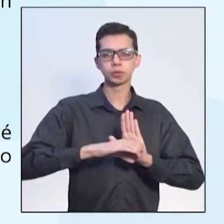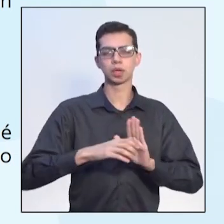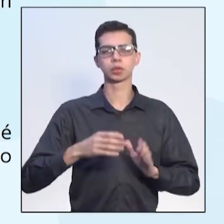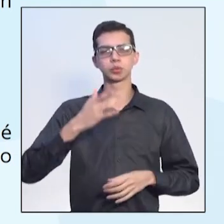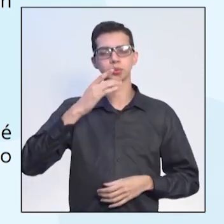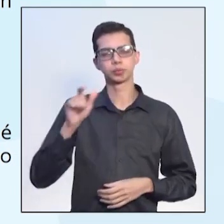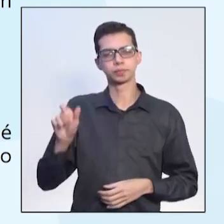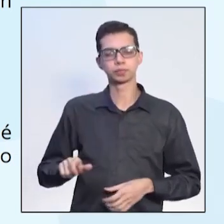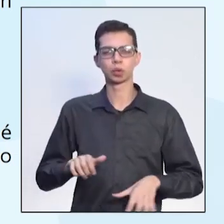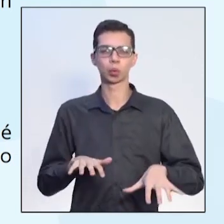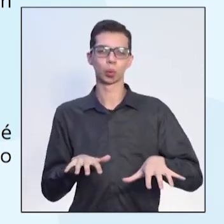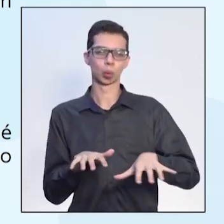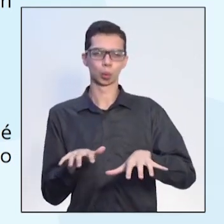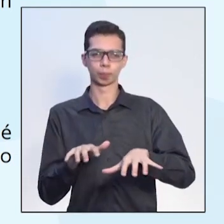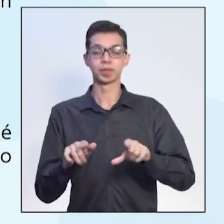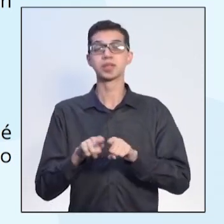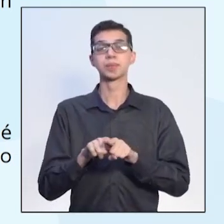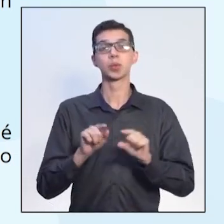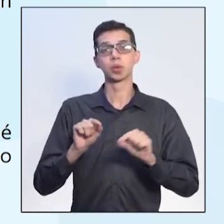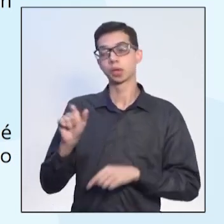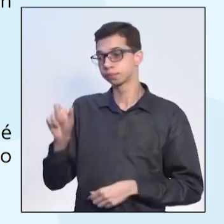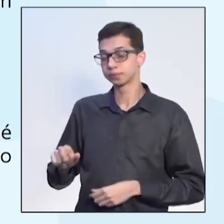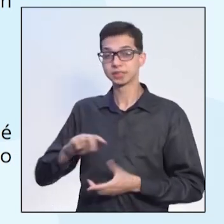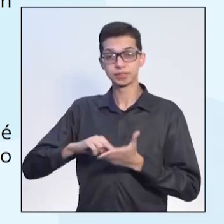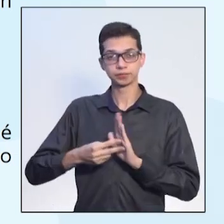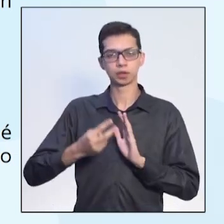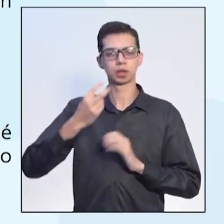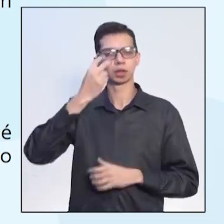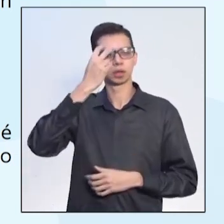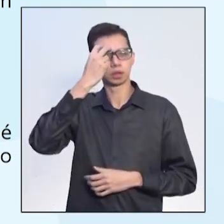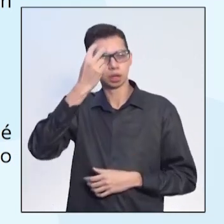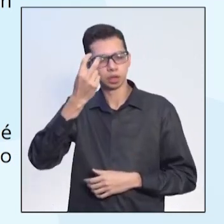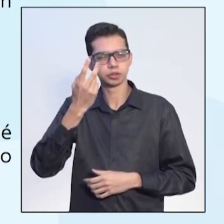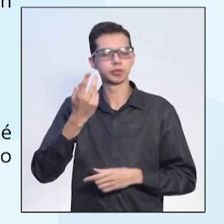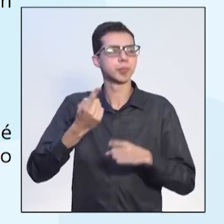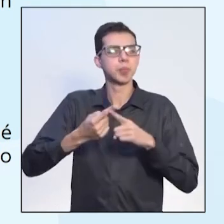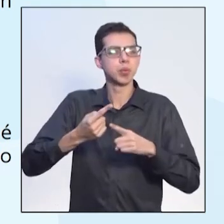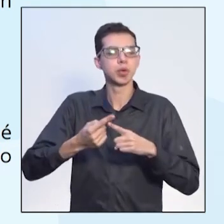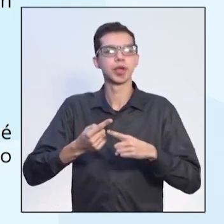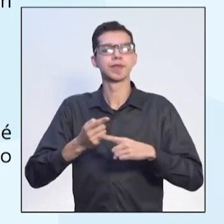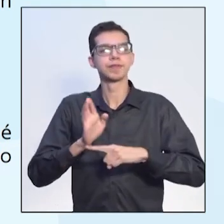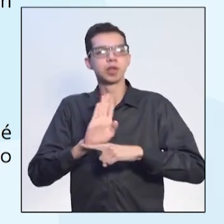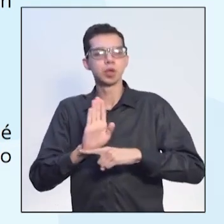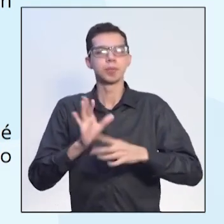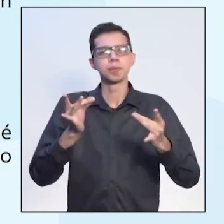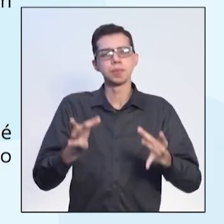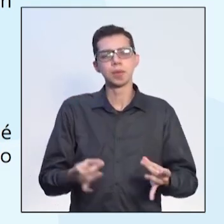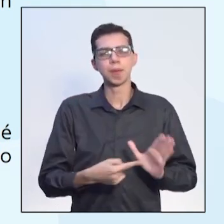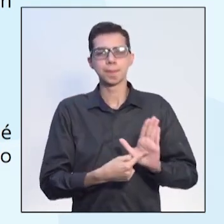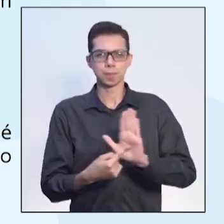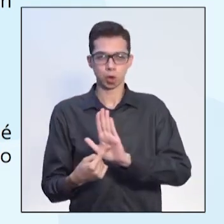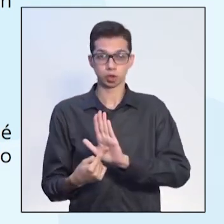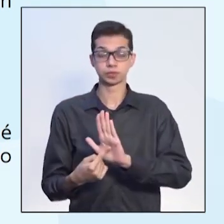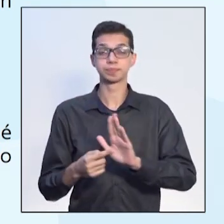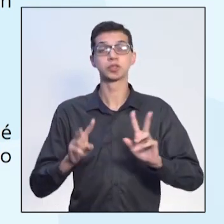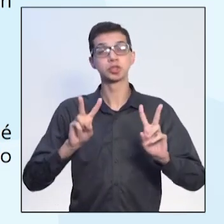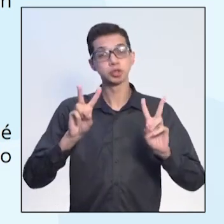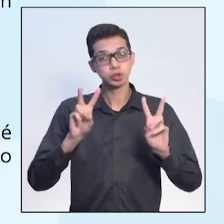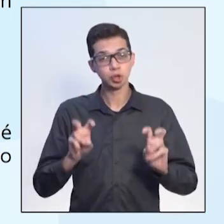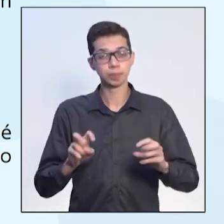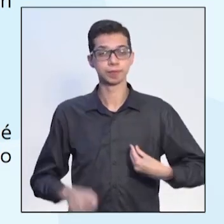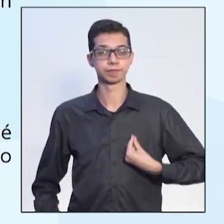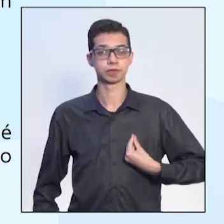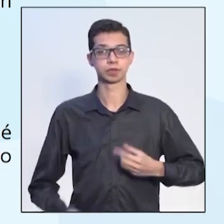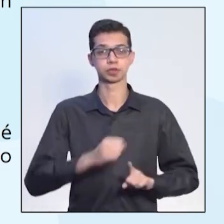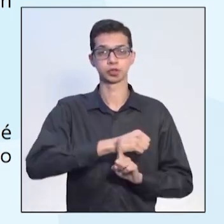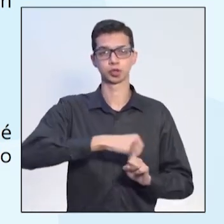com uma clara crítica à sociedade contemporânea. Essa é a introdução. A contextualização, explicando o filme, é uma breve